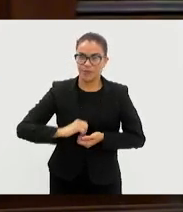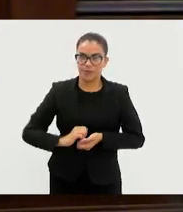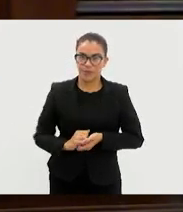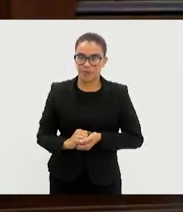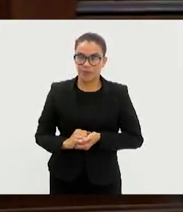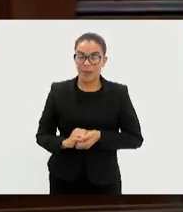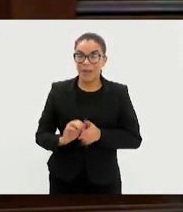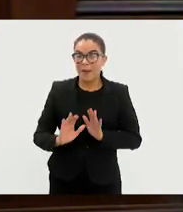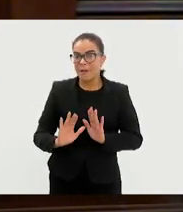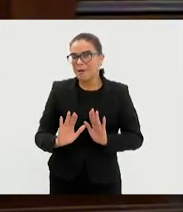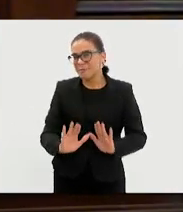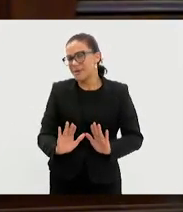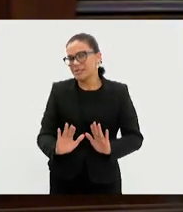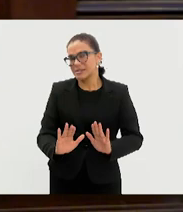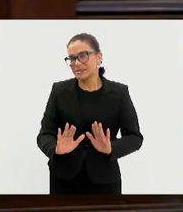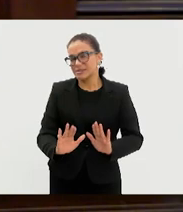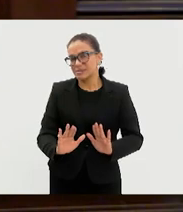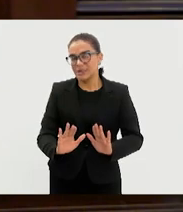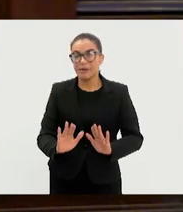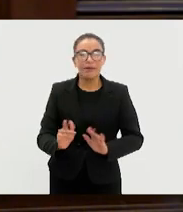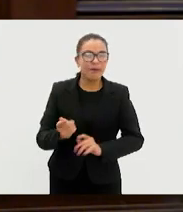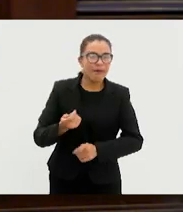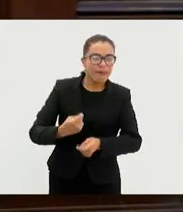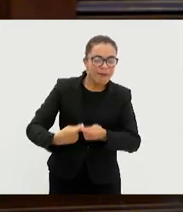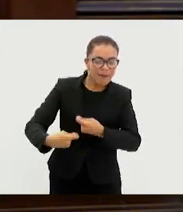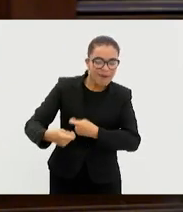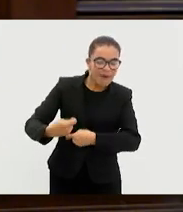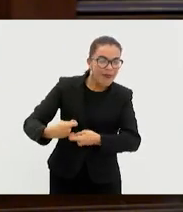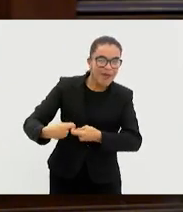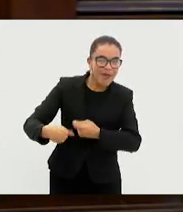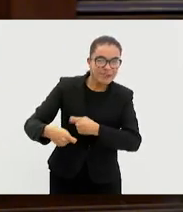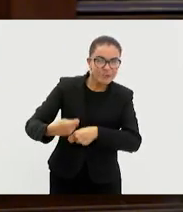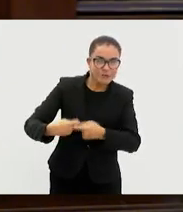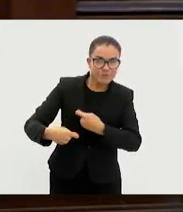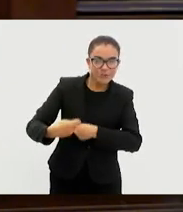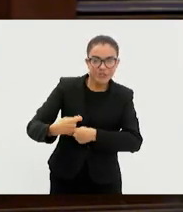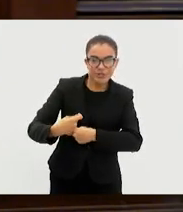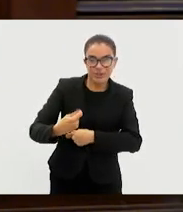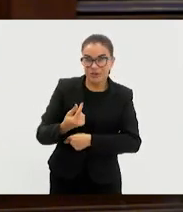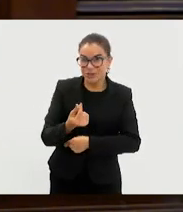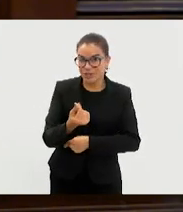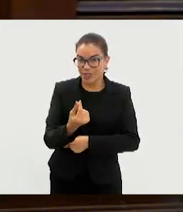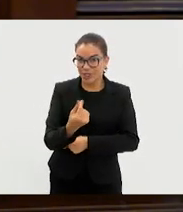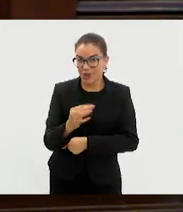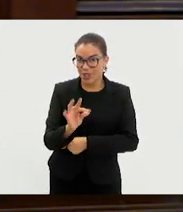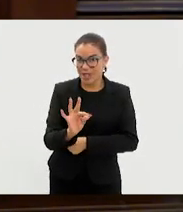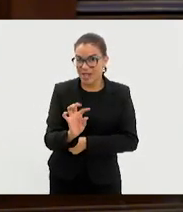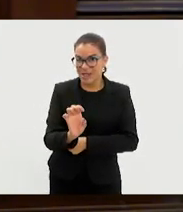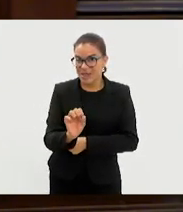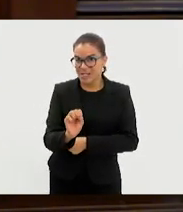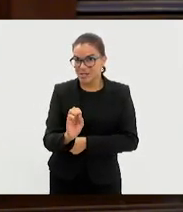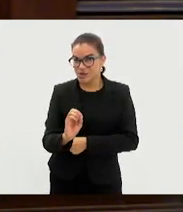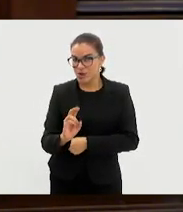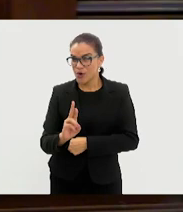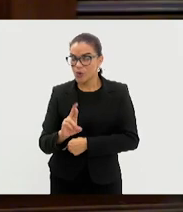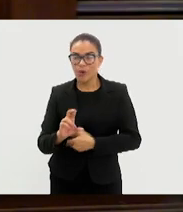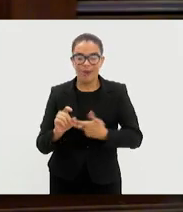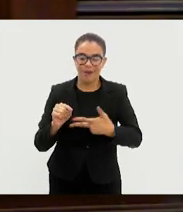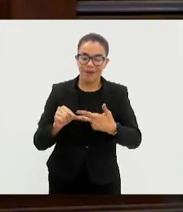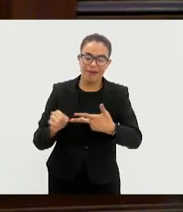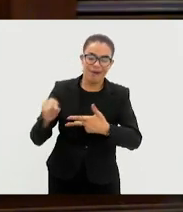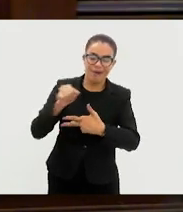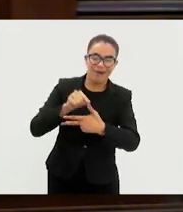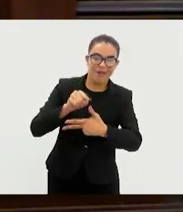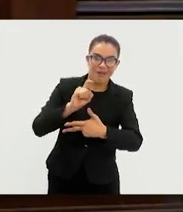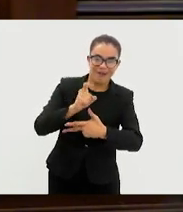Mas quem administra o caixa do Tesouro é o Poder Executivo. E quem